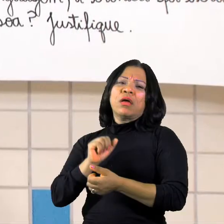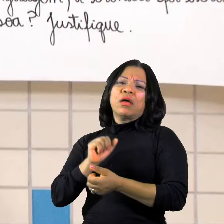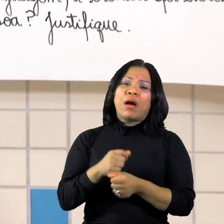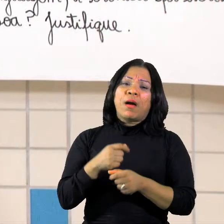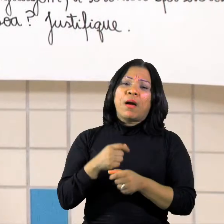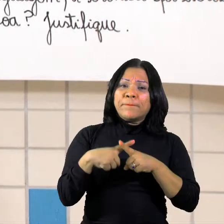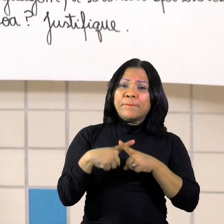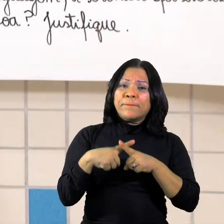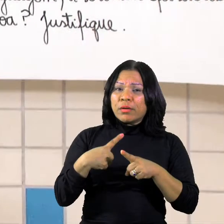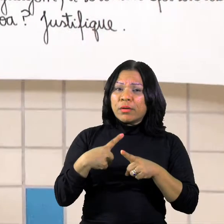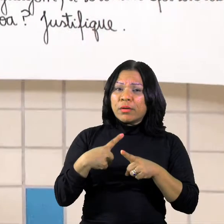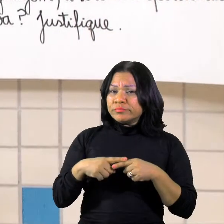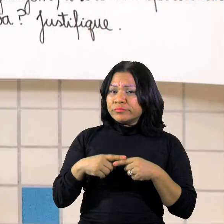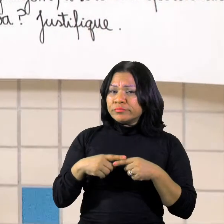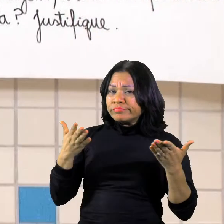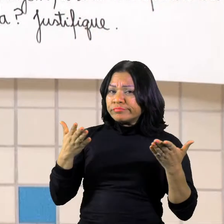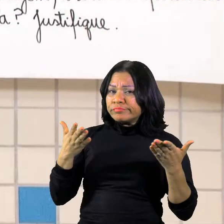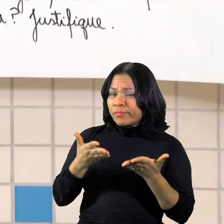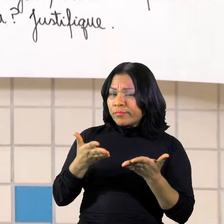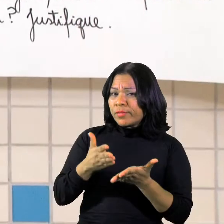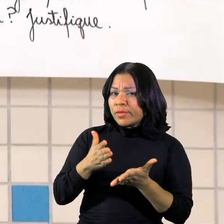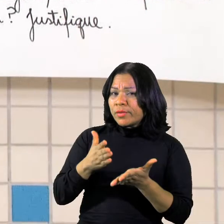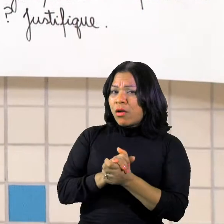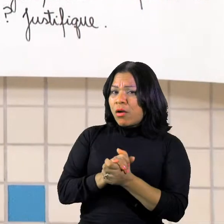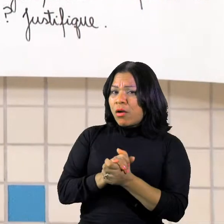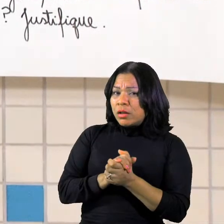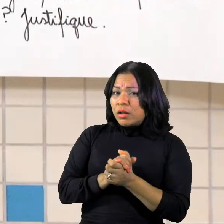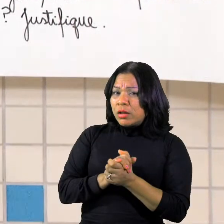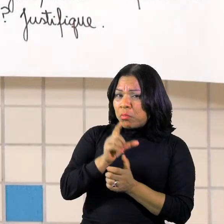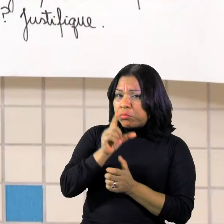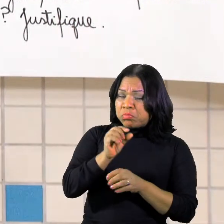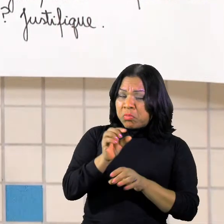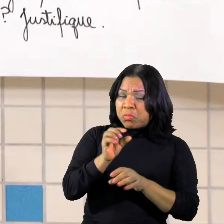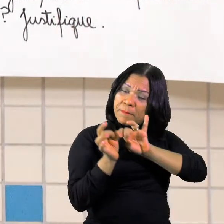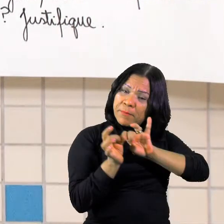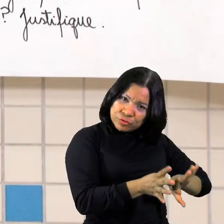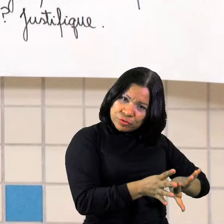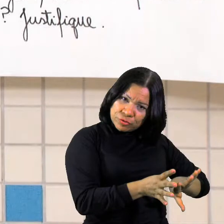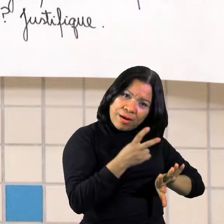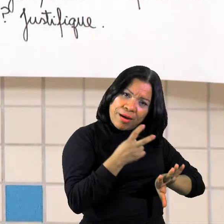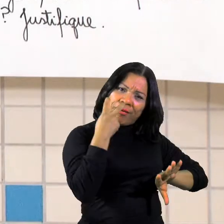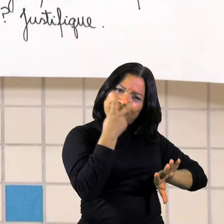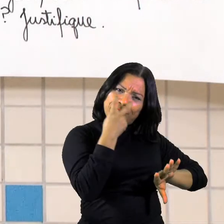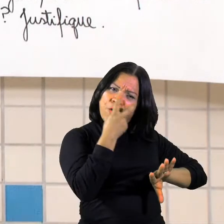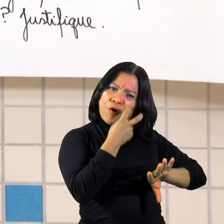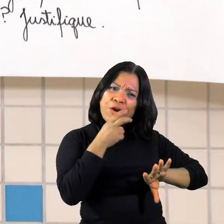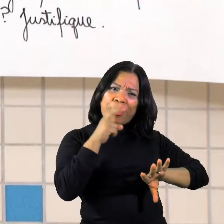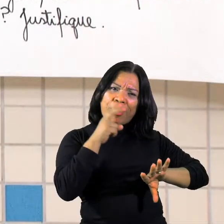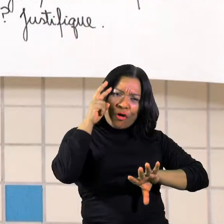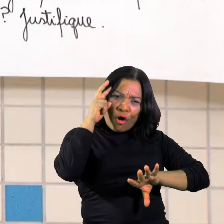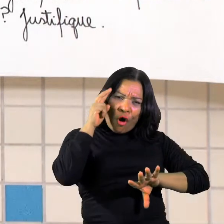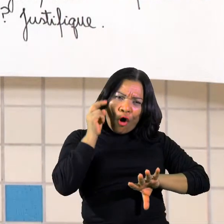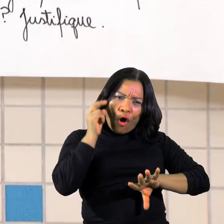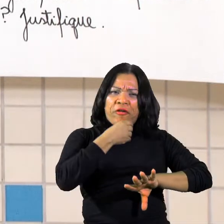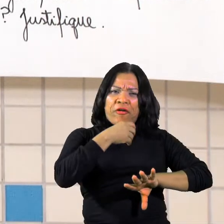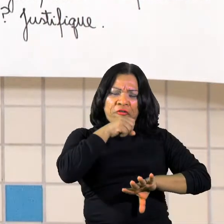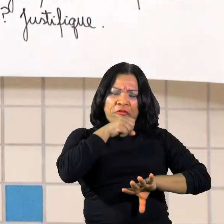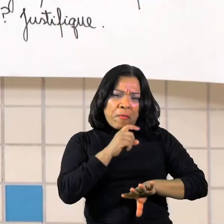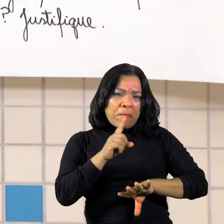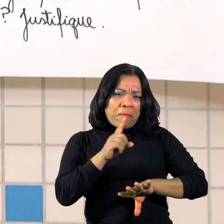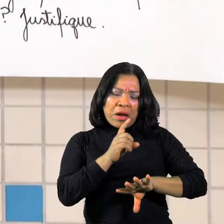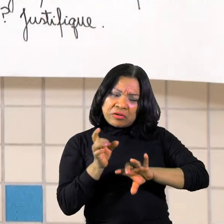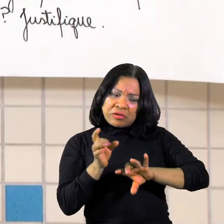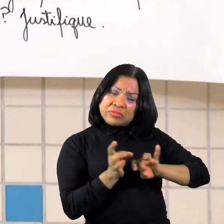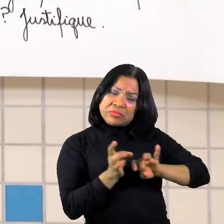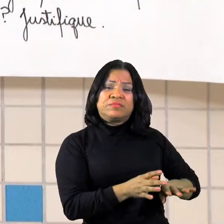narrativa oral, ele está um pouco deixado de lado. Essa é uma argumentação que a gente pode usar assim. Mas voltem no texto, essa aqui eu vou